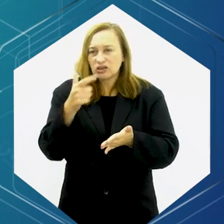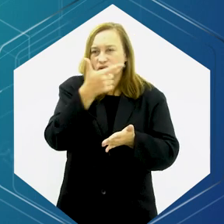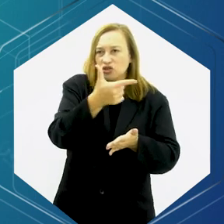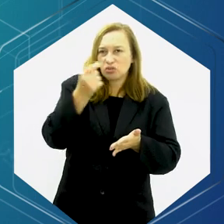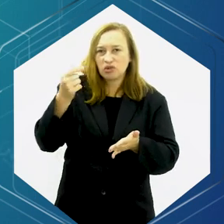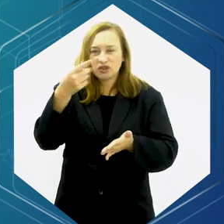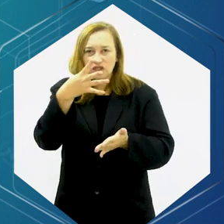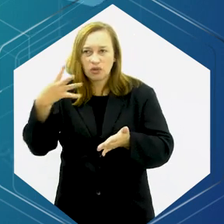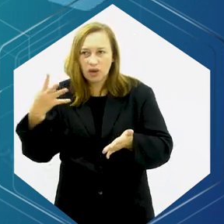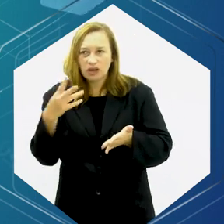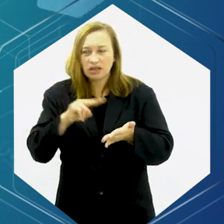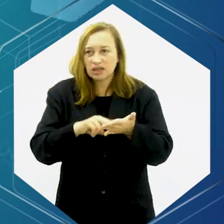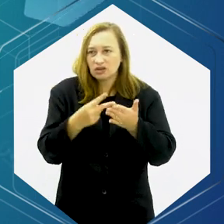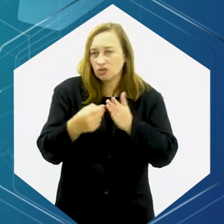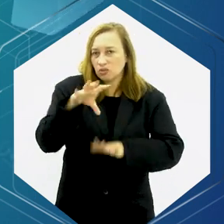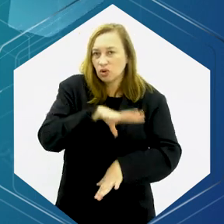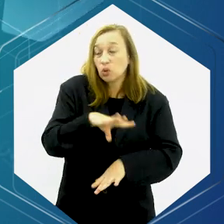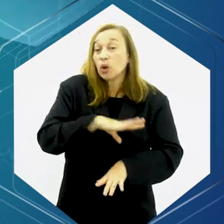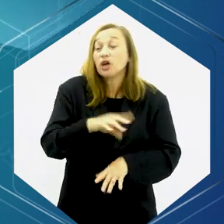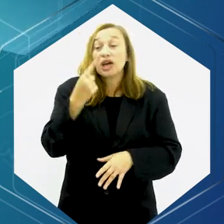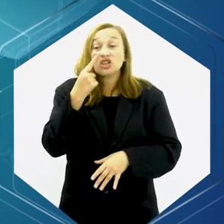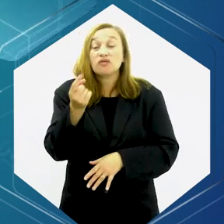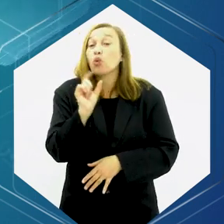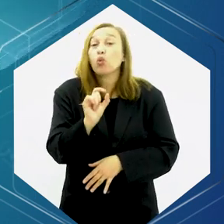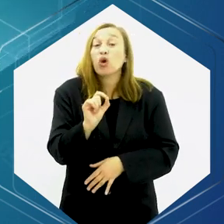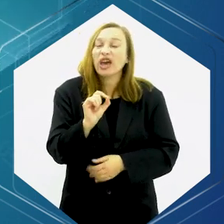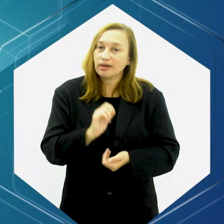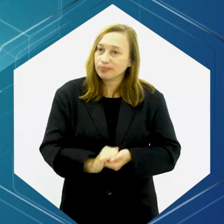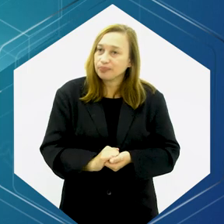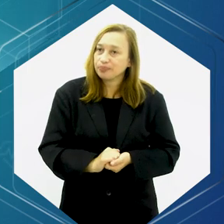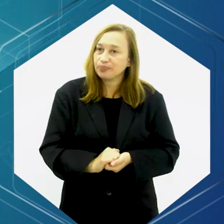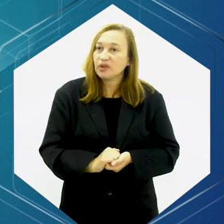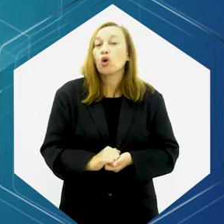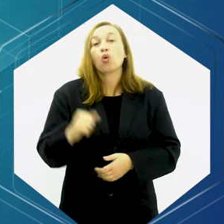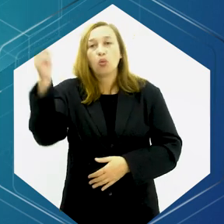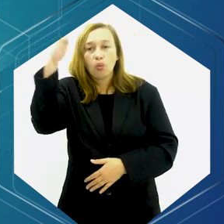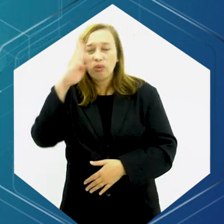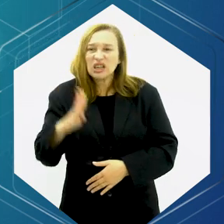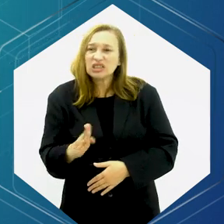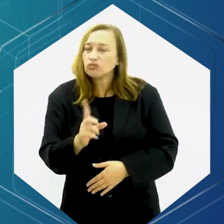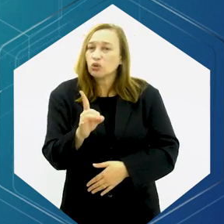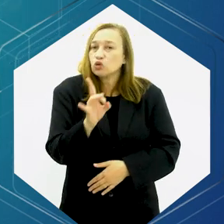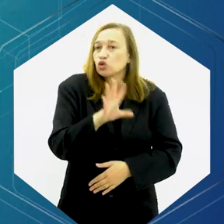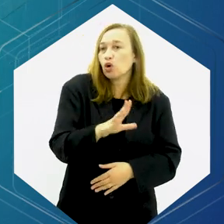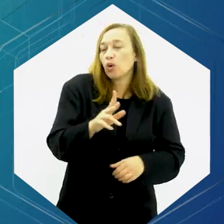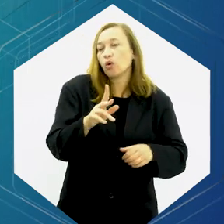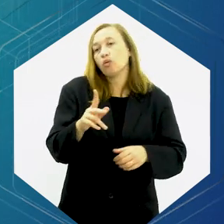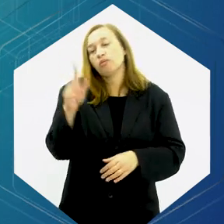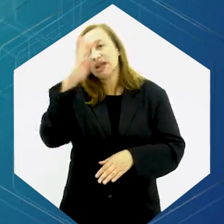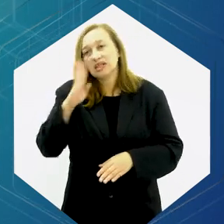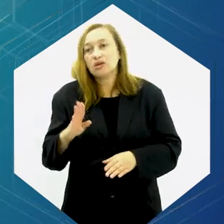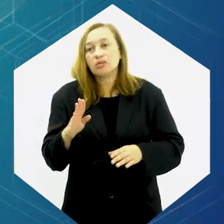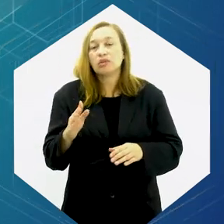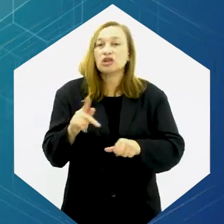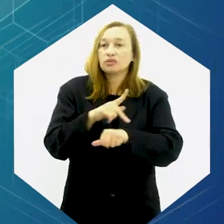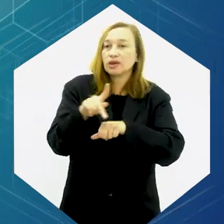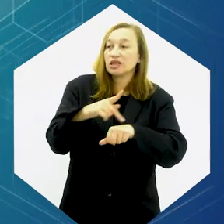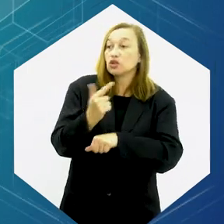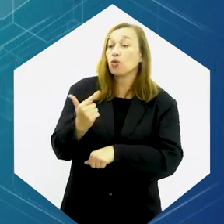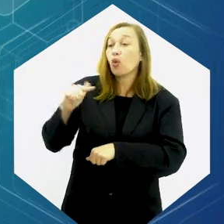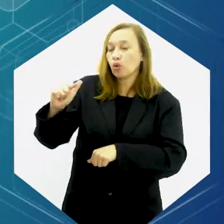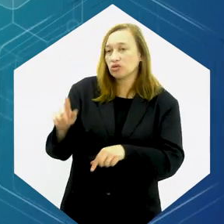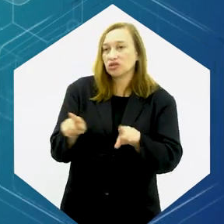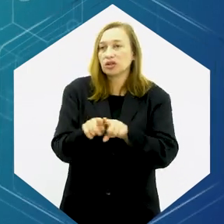agora de 2024 eh e assim o que a gente vê né é que o Brasil não só o Brasil